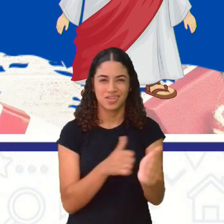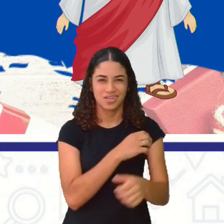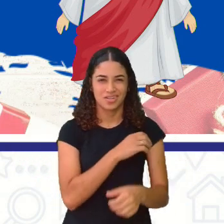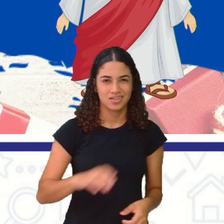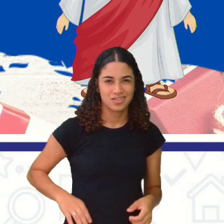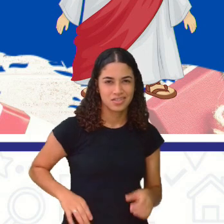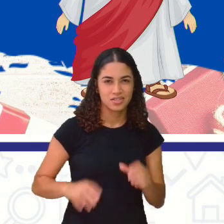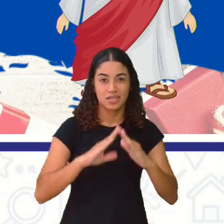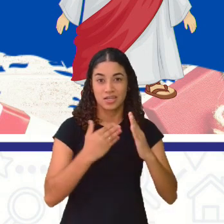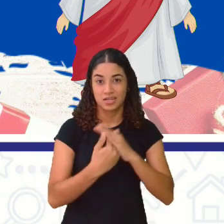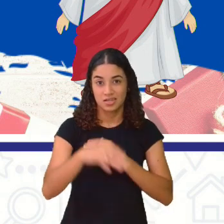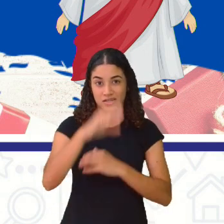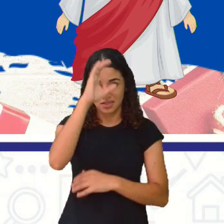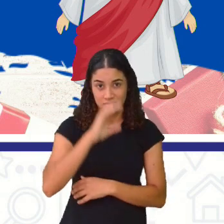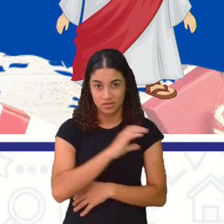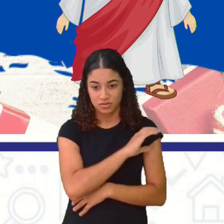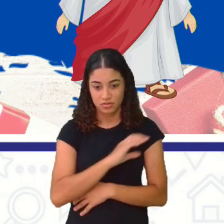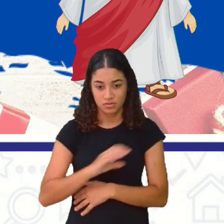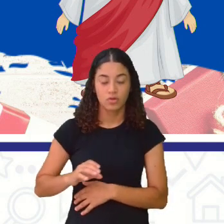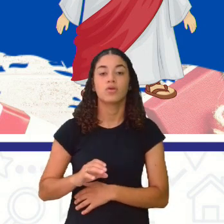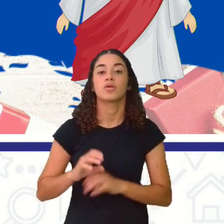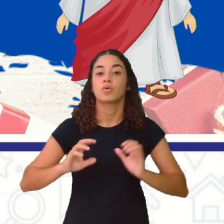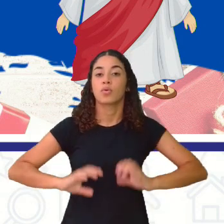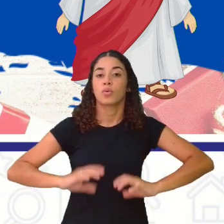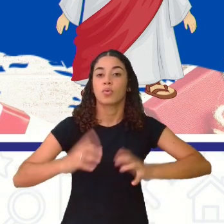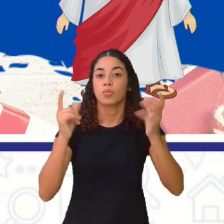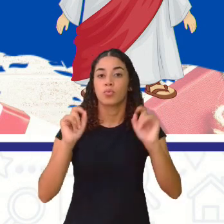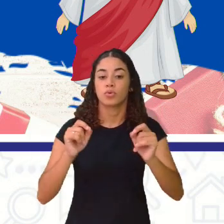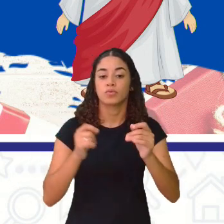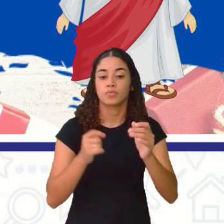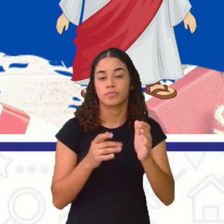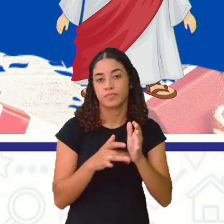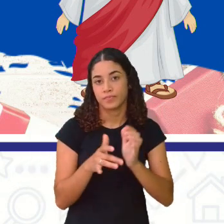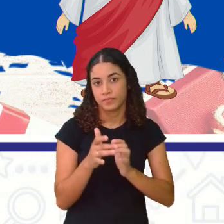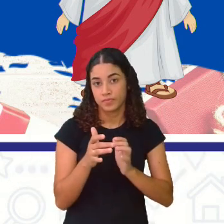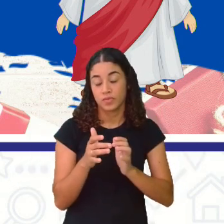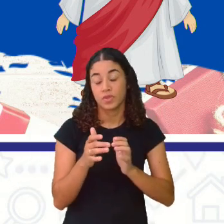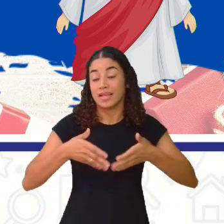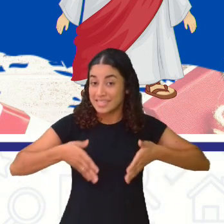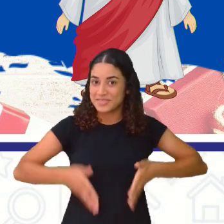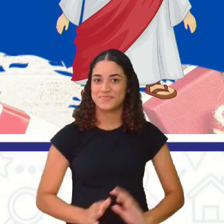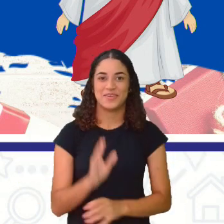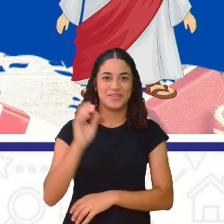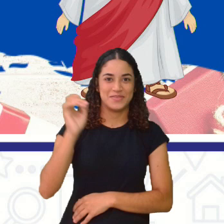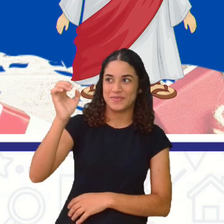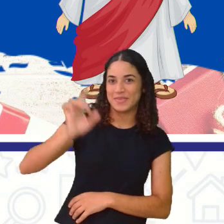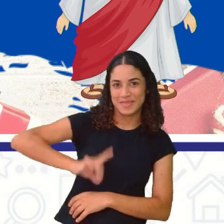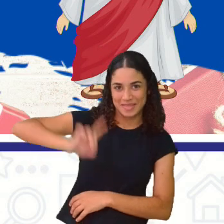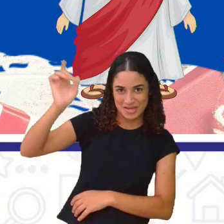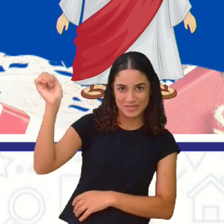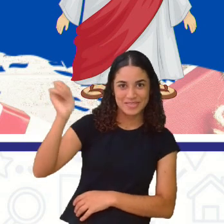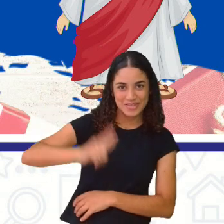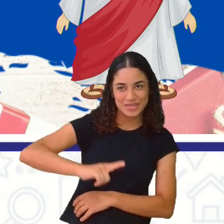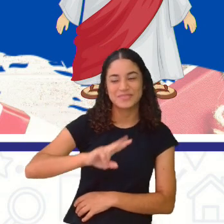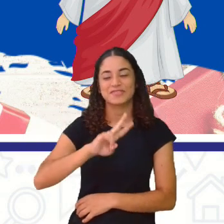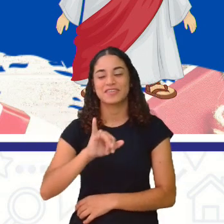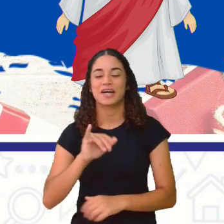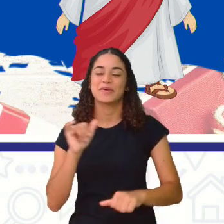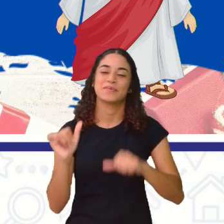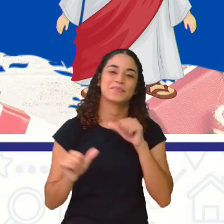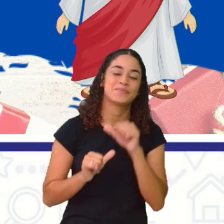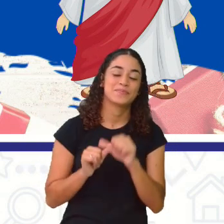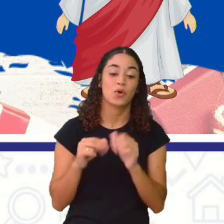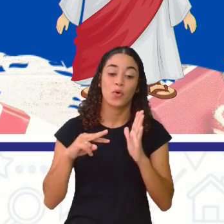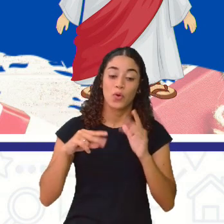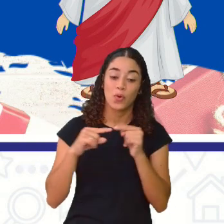esses povos ditos pagãos comemoravam, né, o nascimento do Deus Sol, e eles vão associando o